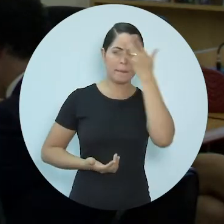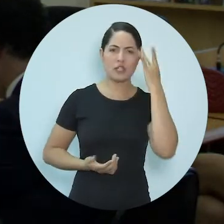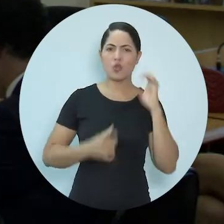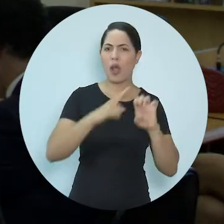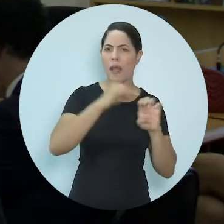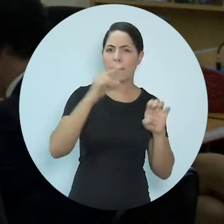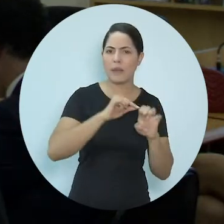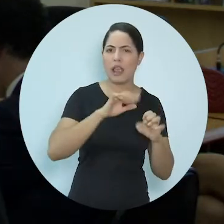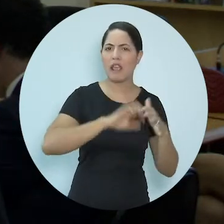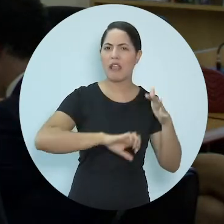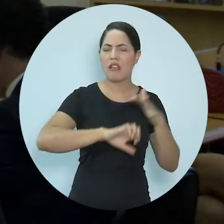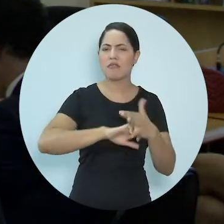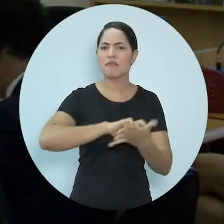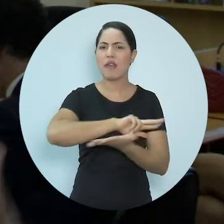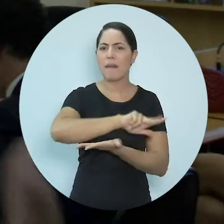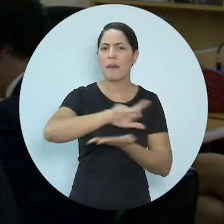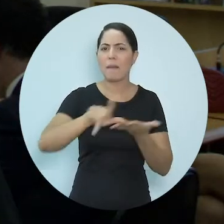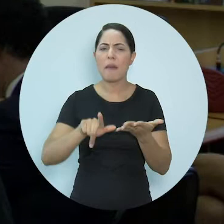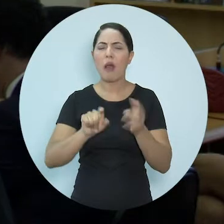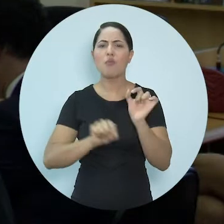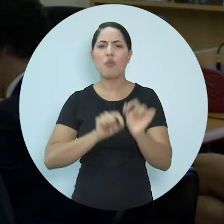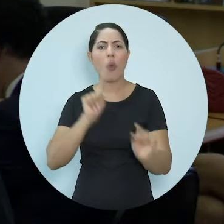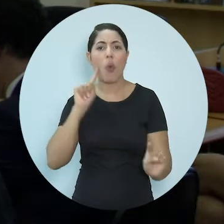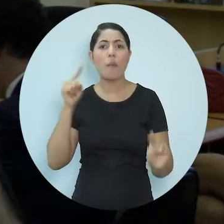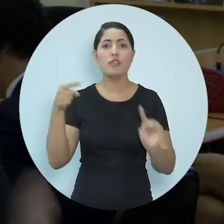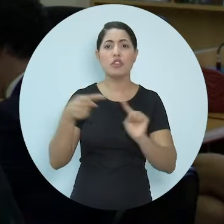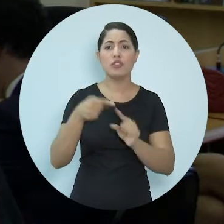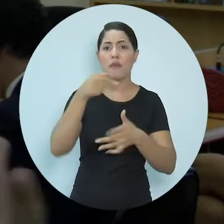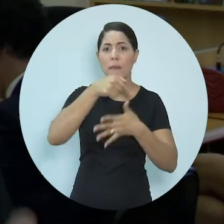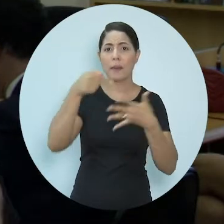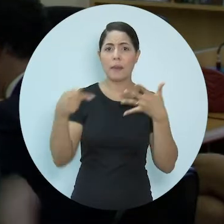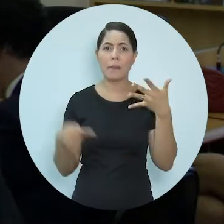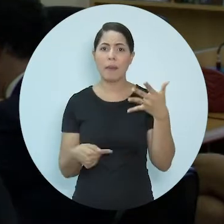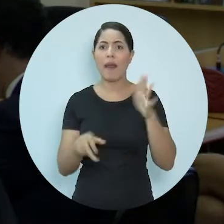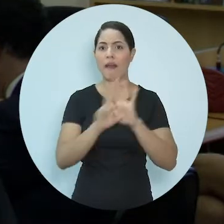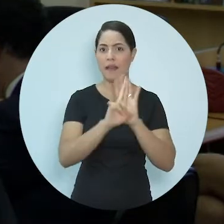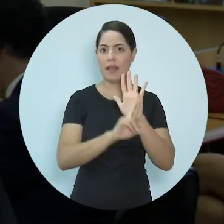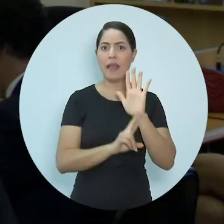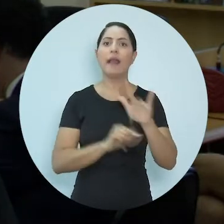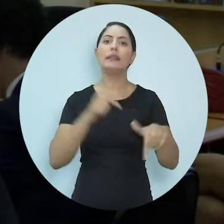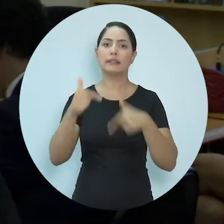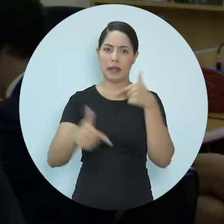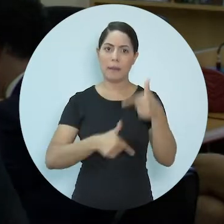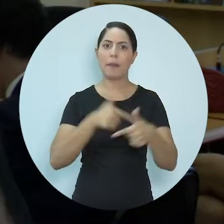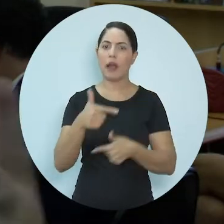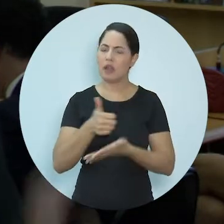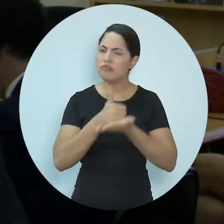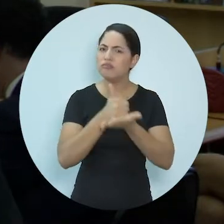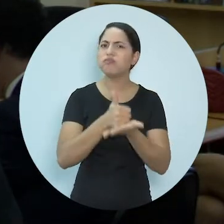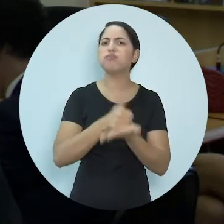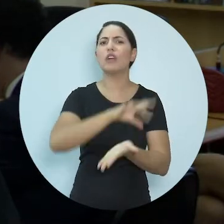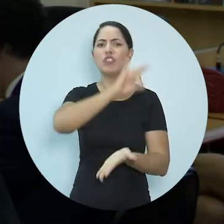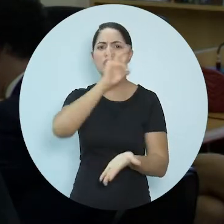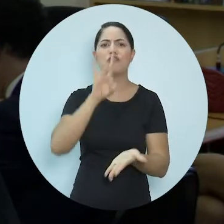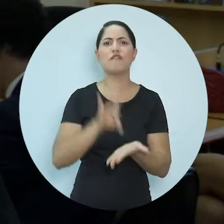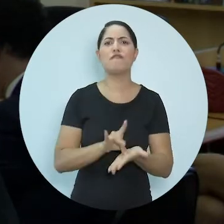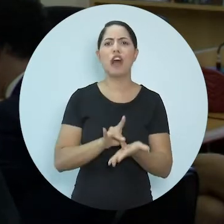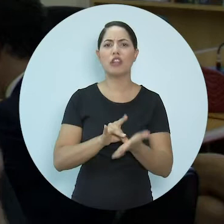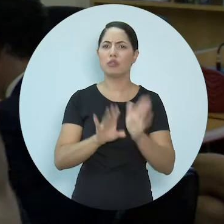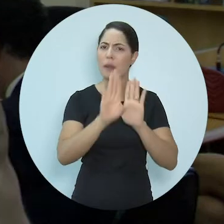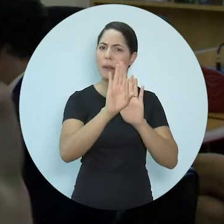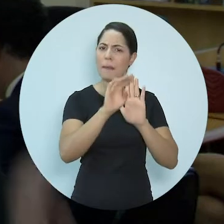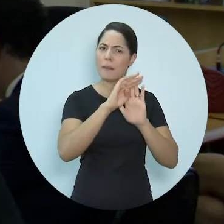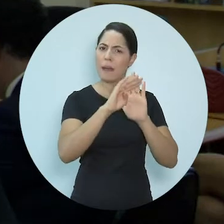possa fornecer à sociedade brasileira opções da nova discussão do direito do trabalho, para manter o direito do